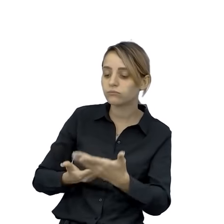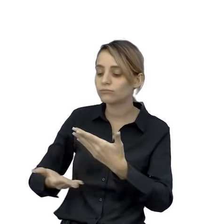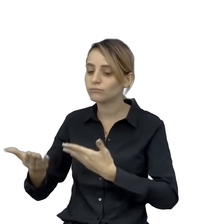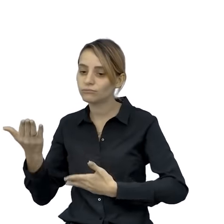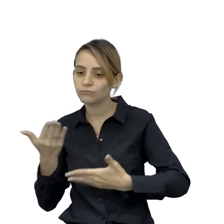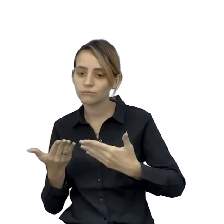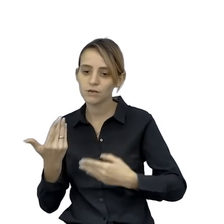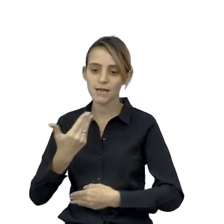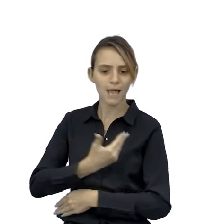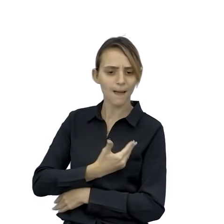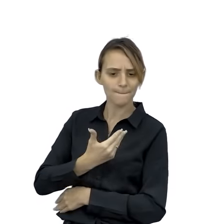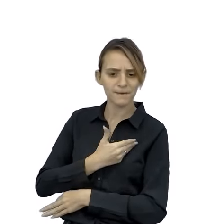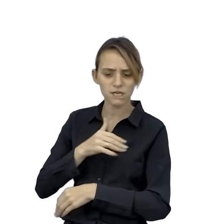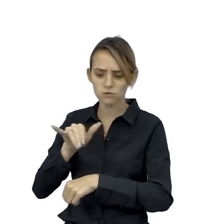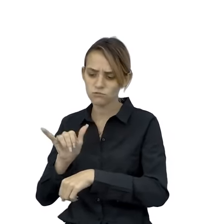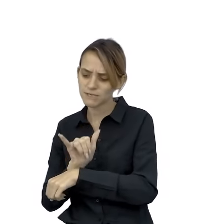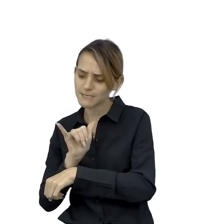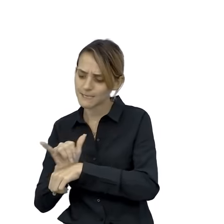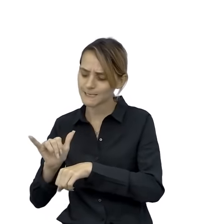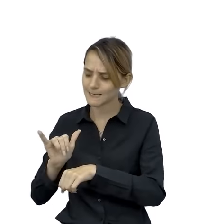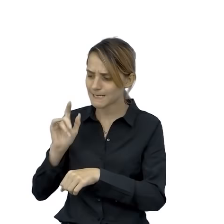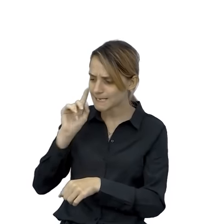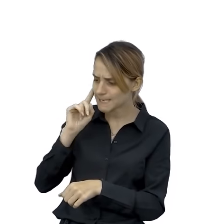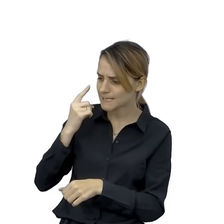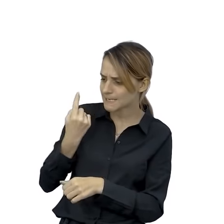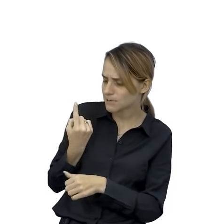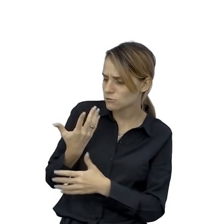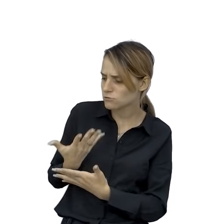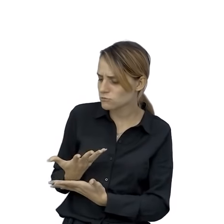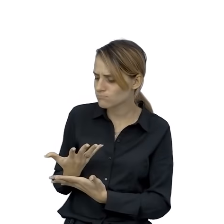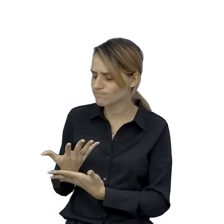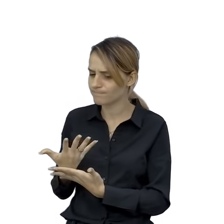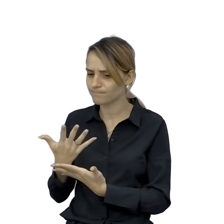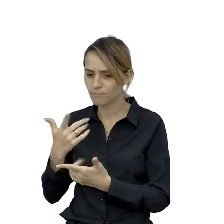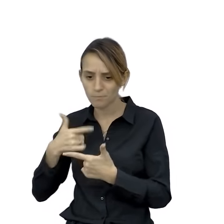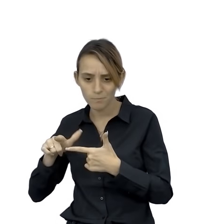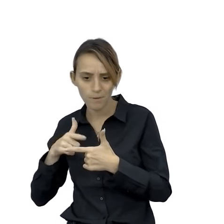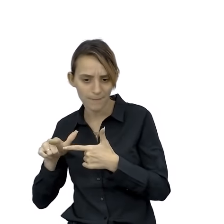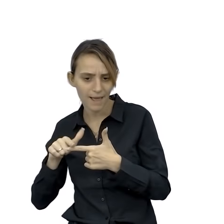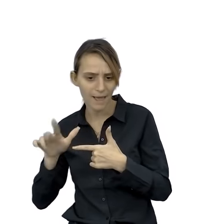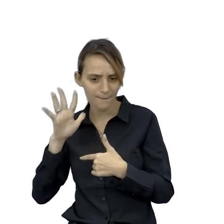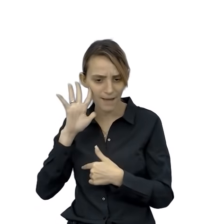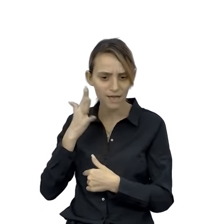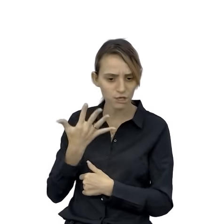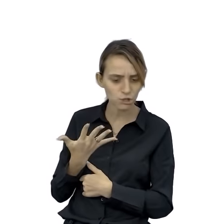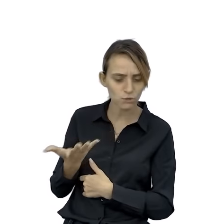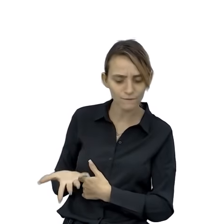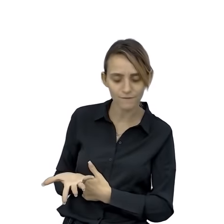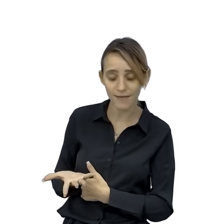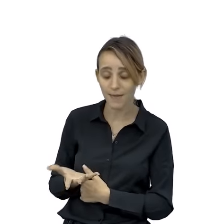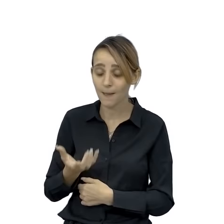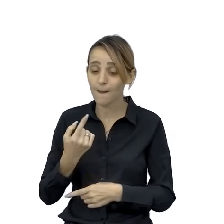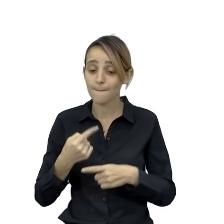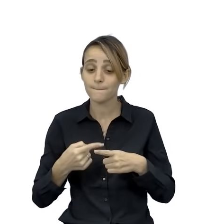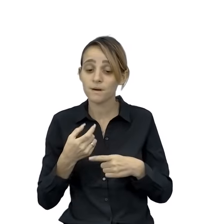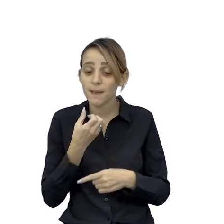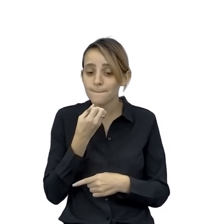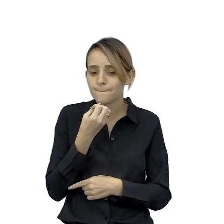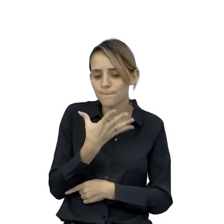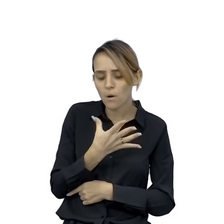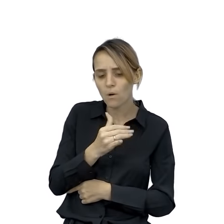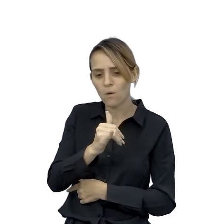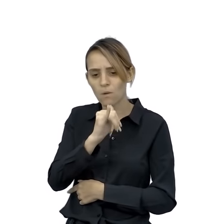estudantes discutissem as suas estratégias utilizadas, que é um momento tão rico, né, gente, quando as crianças colocam,